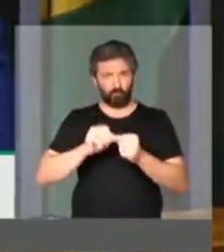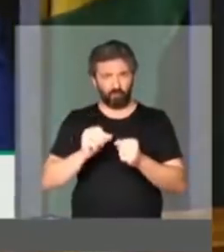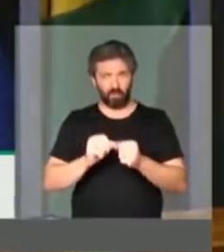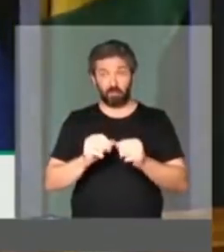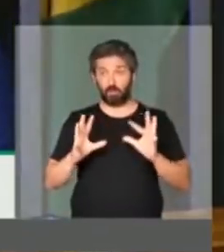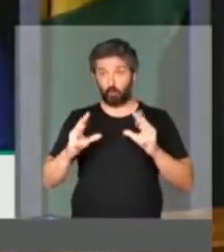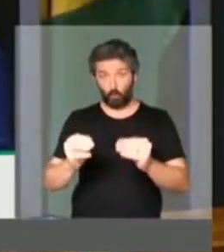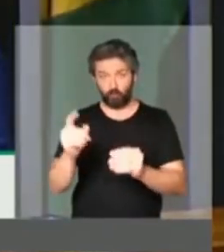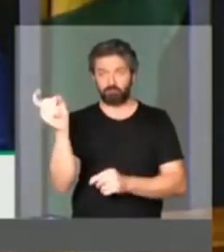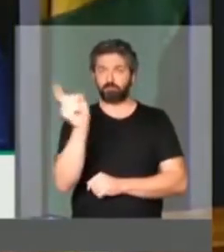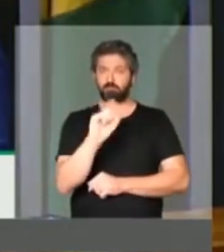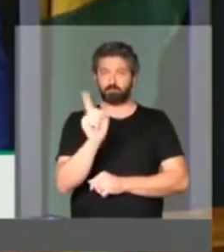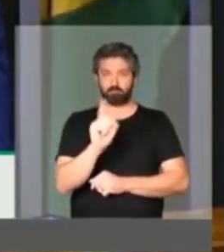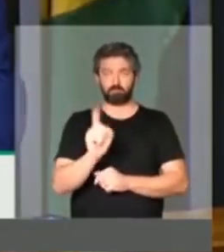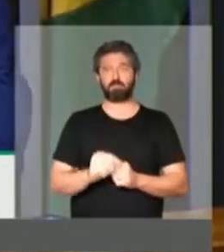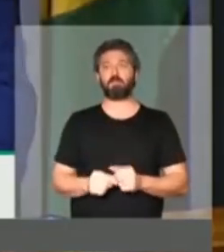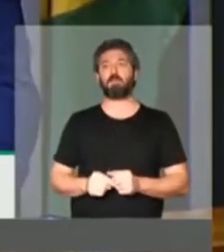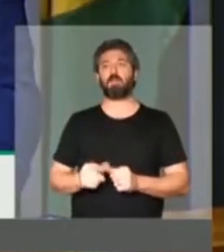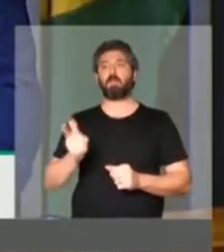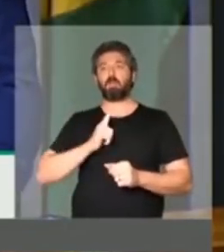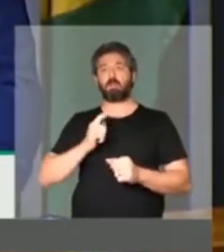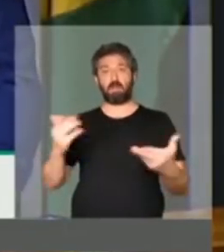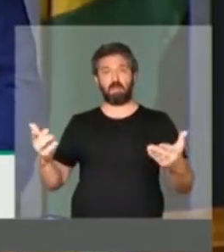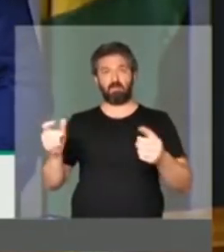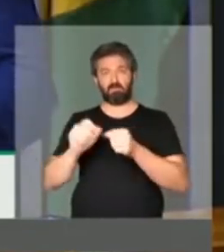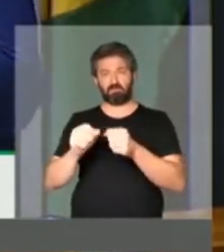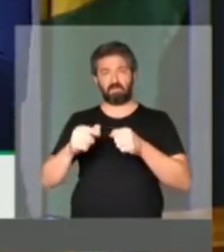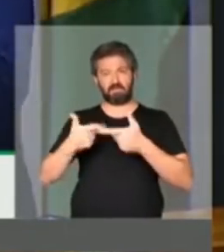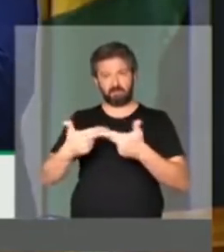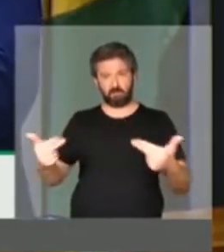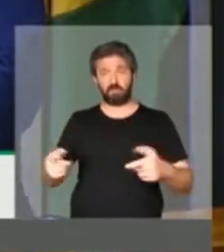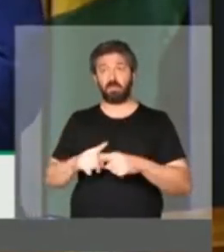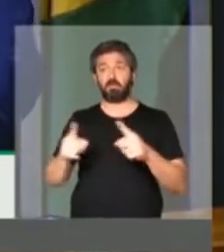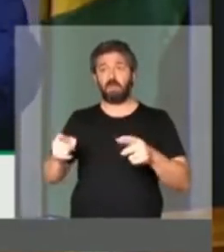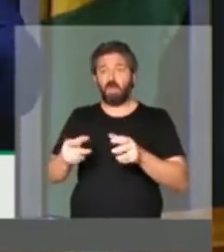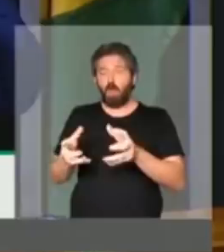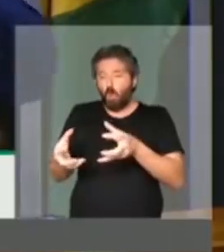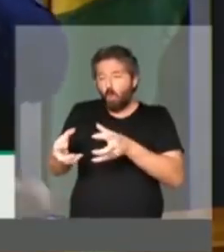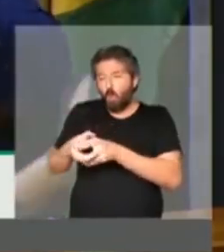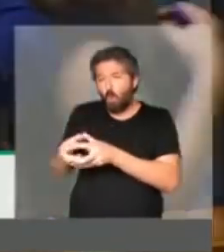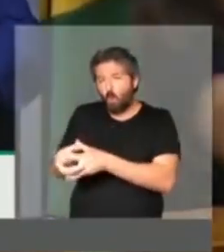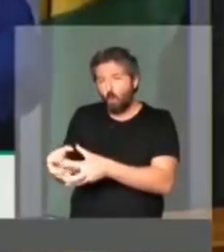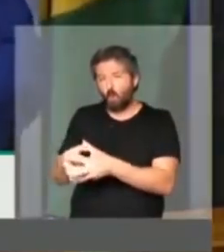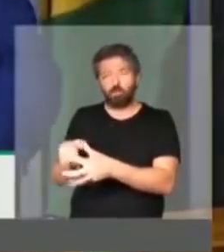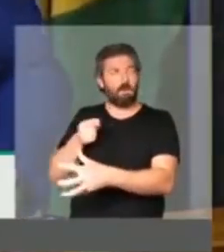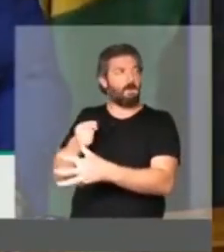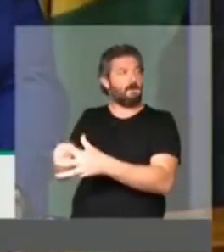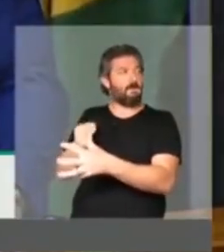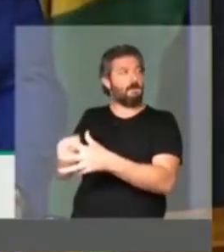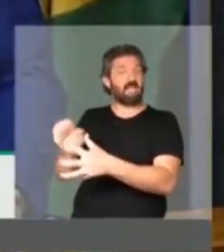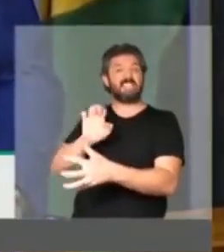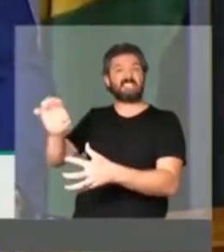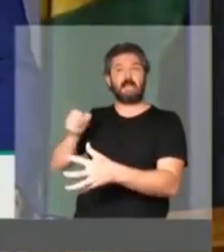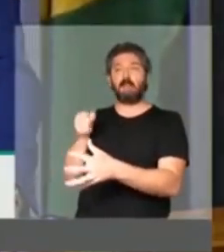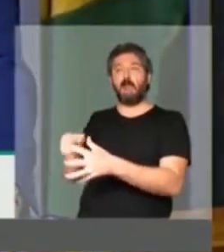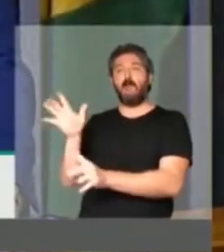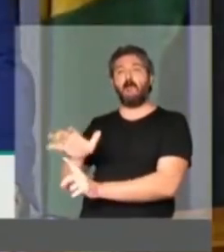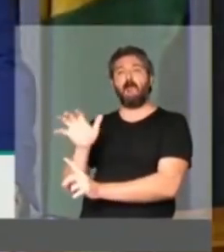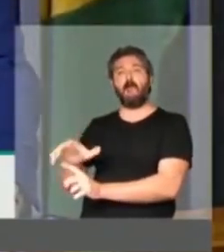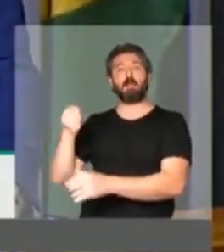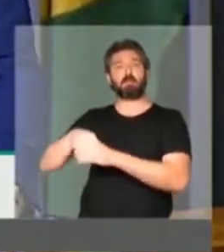balbúrdias, não são todos que estão fazendo esses atos, mas são aqueles segmentos que foram aparelhados pela esquerda